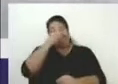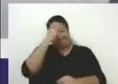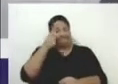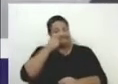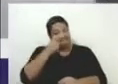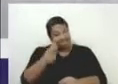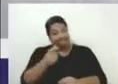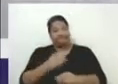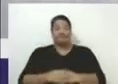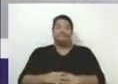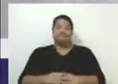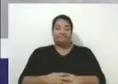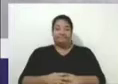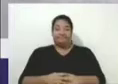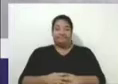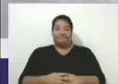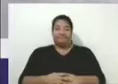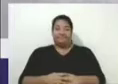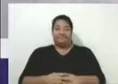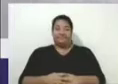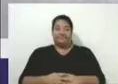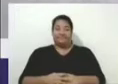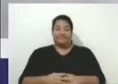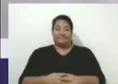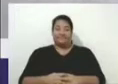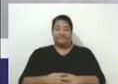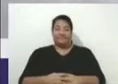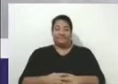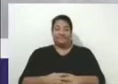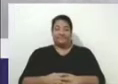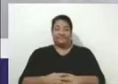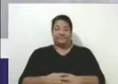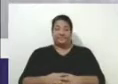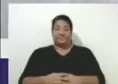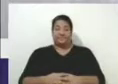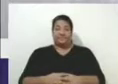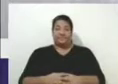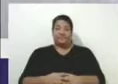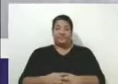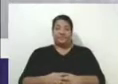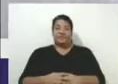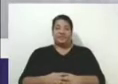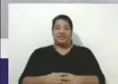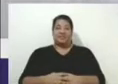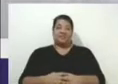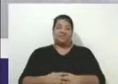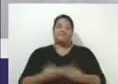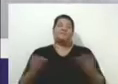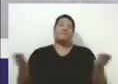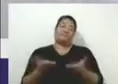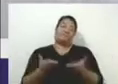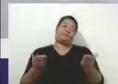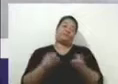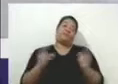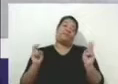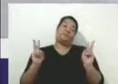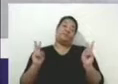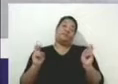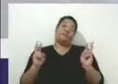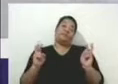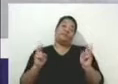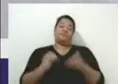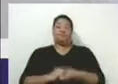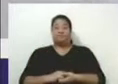Eu quero abordar um assunto sobre o